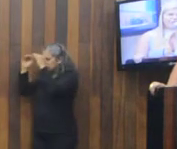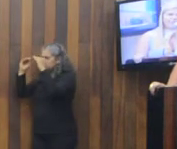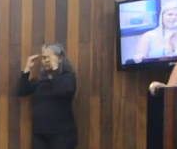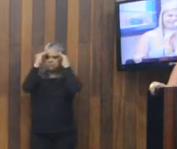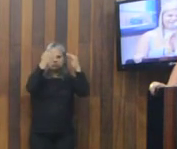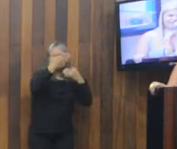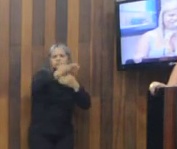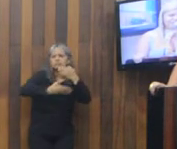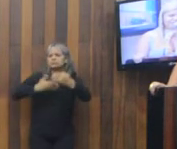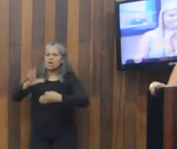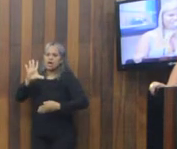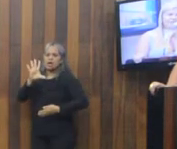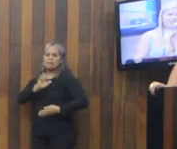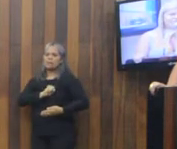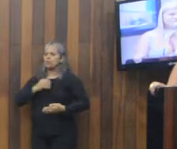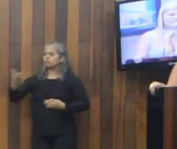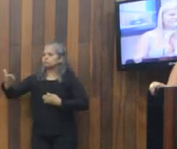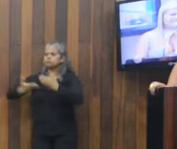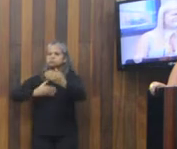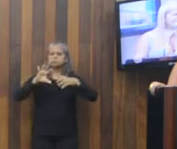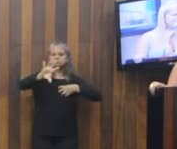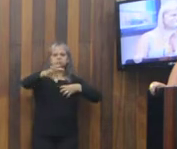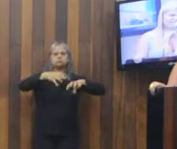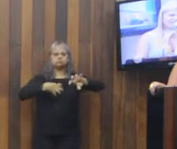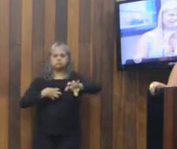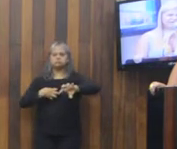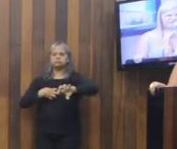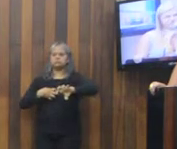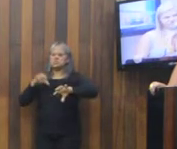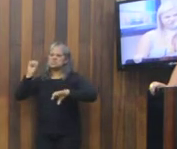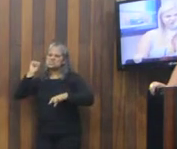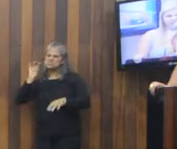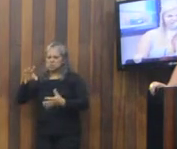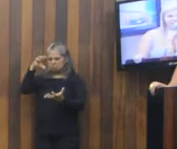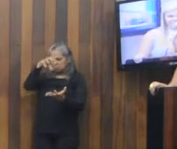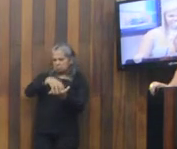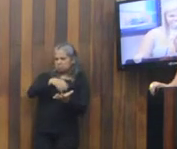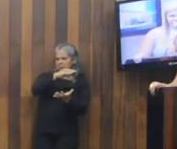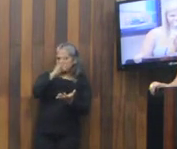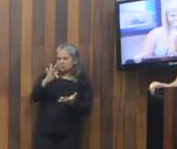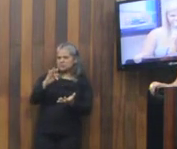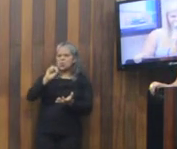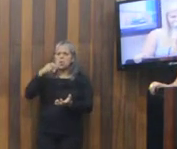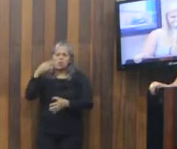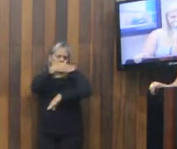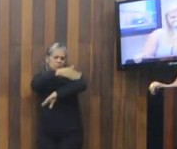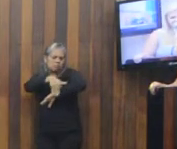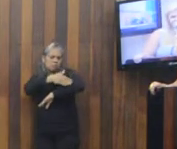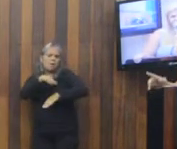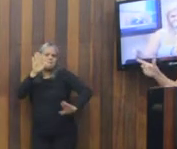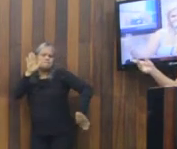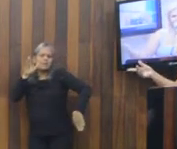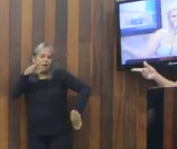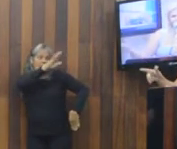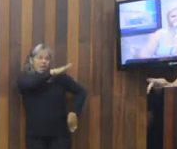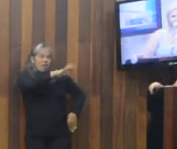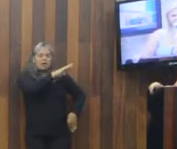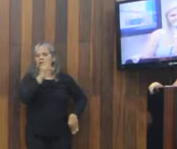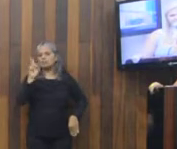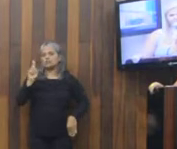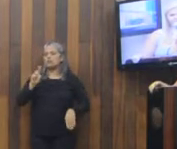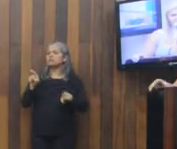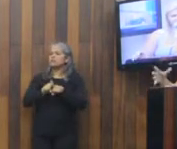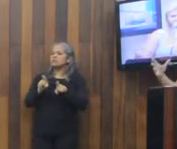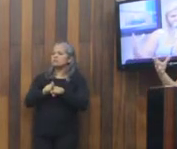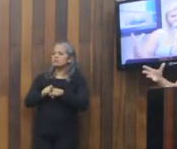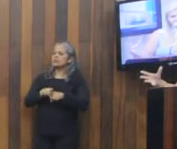uma comunidade, ter amor não só a um centro de uma cidade, não só a orla da Praia do Forte, mas você ter amor a Tamoios, você ter